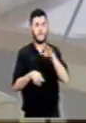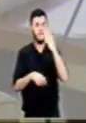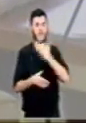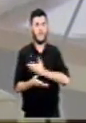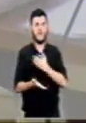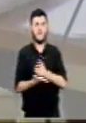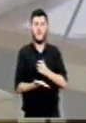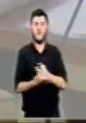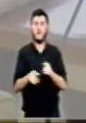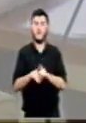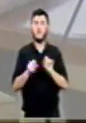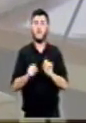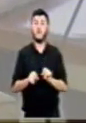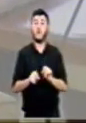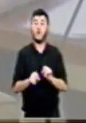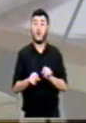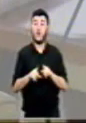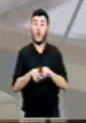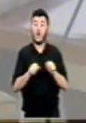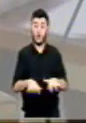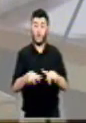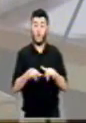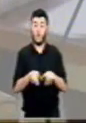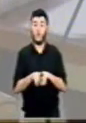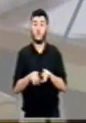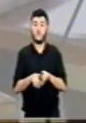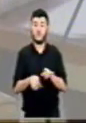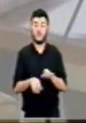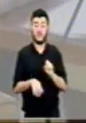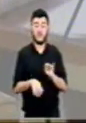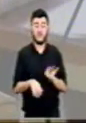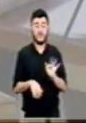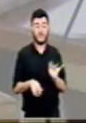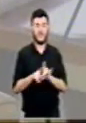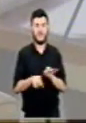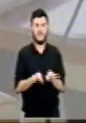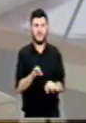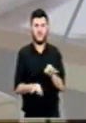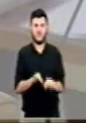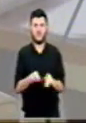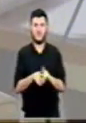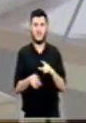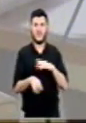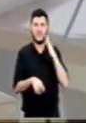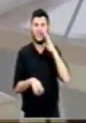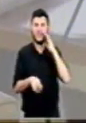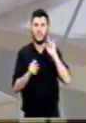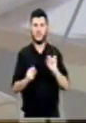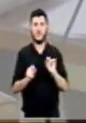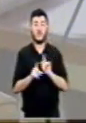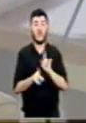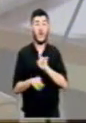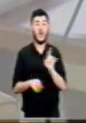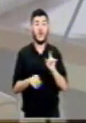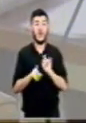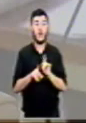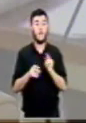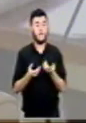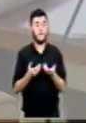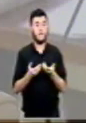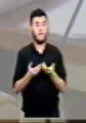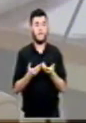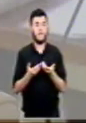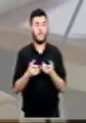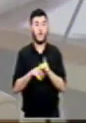desse tribunal compreende que eventual nulidade decorrente da não observância da prerrogativa de foro não